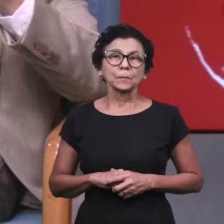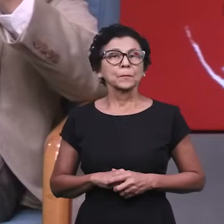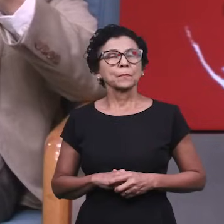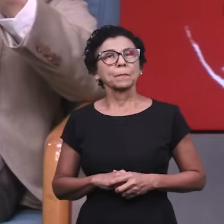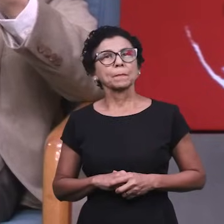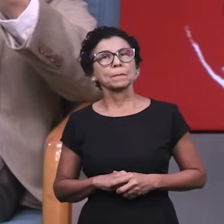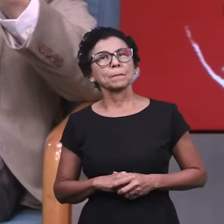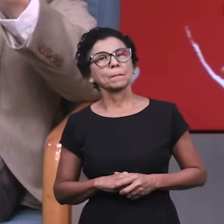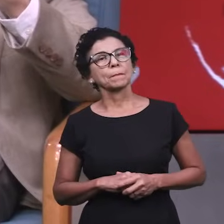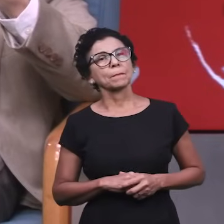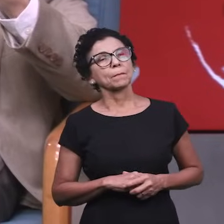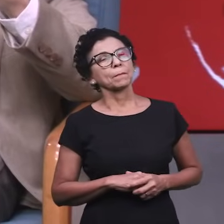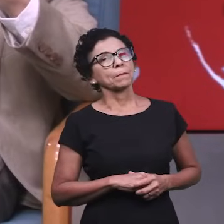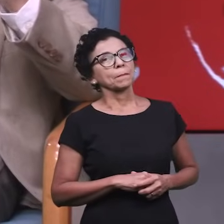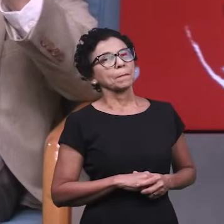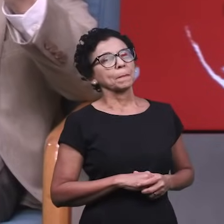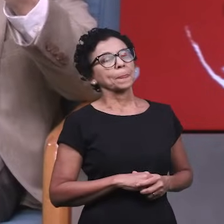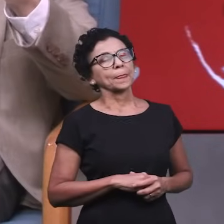existe